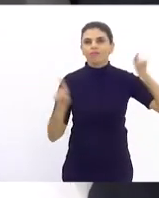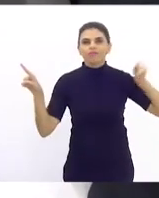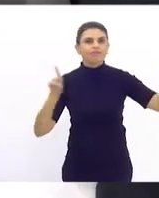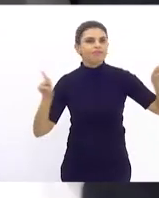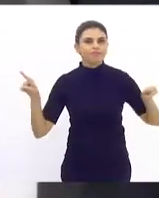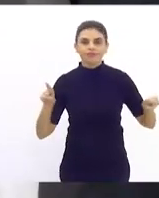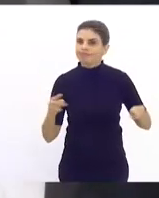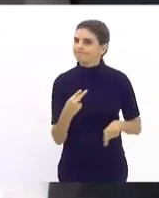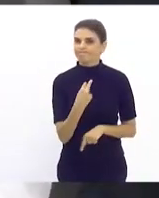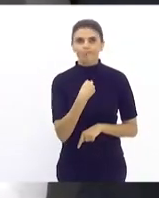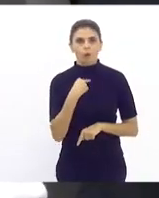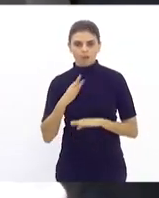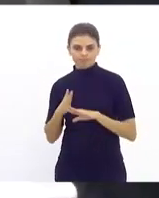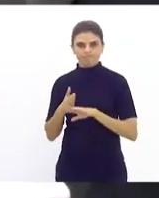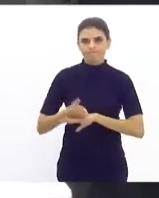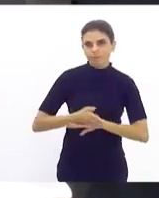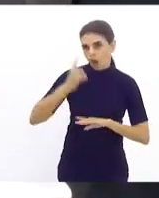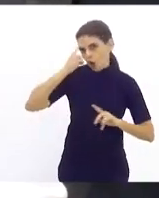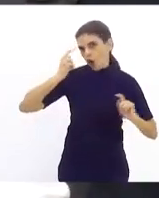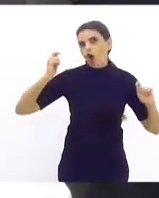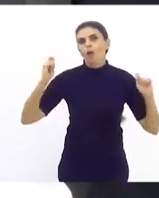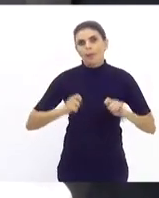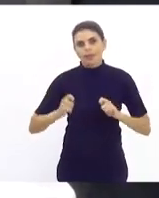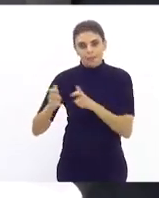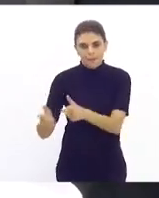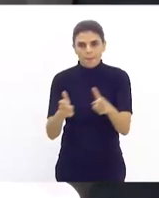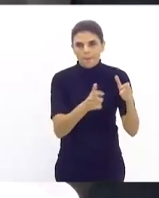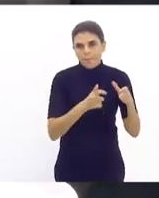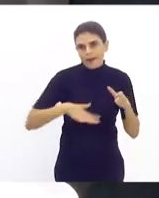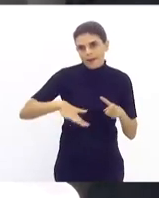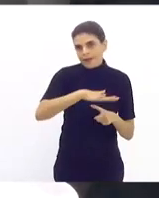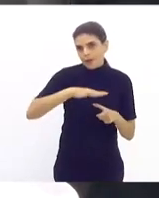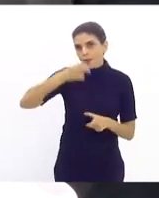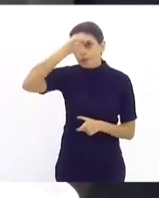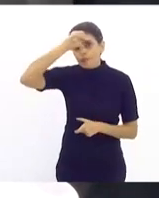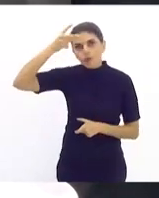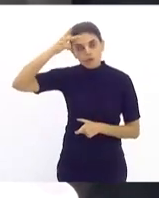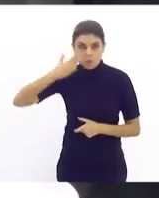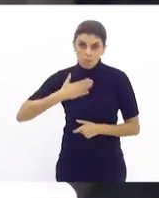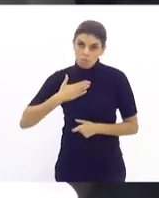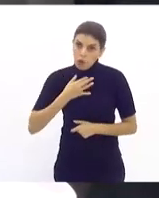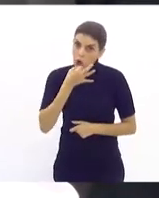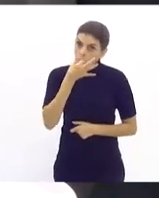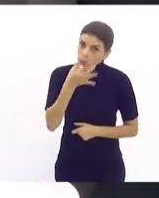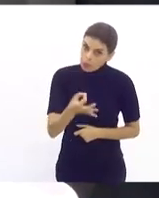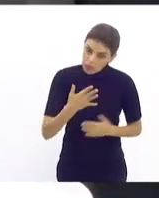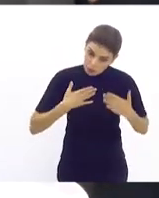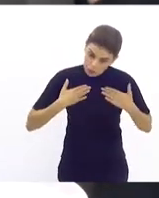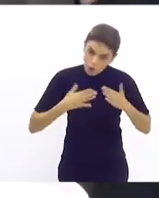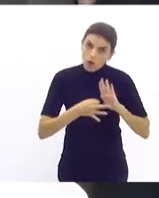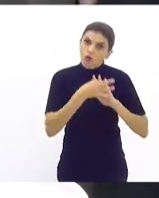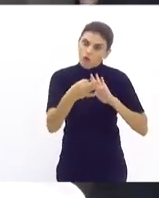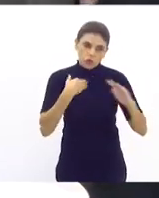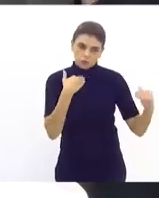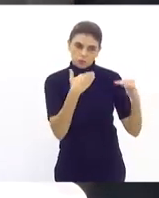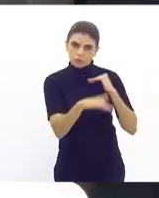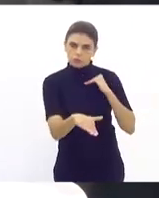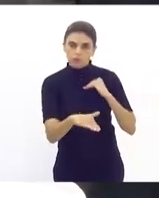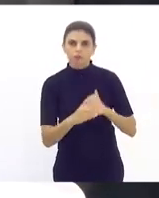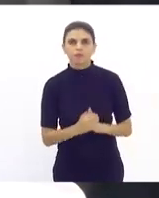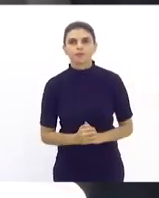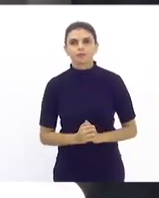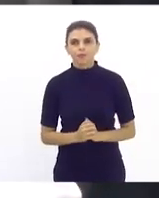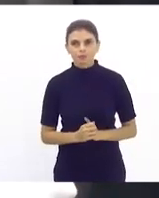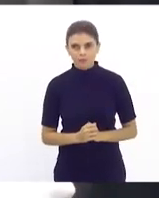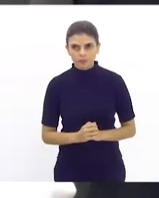não podemos invadir a competência dos municípios nesse sentido, é o meu parecer. Eu sou pelo voto divergente. Boa tarde, eu voto